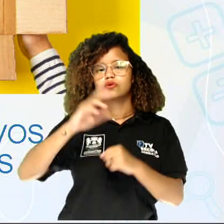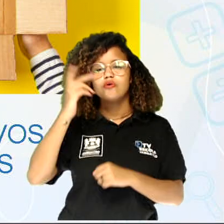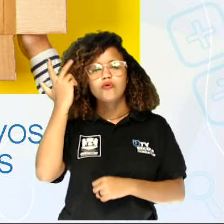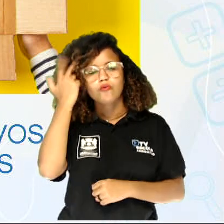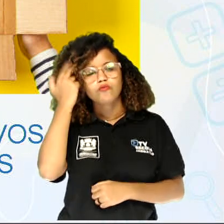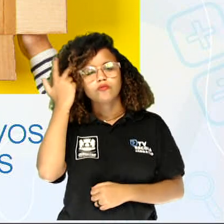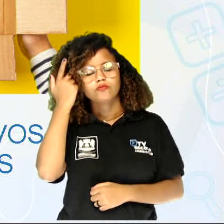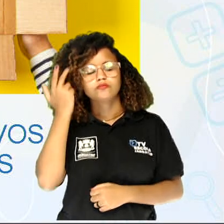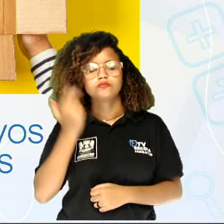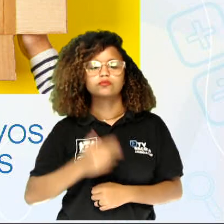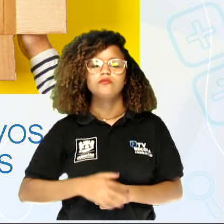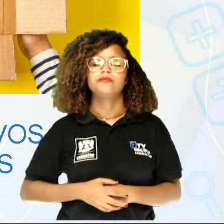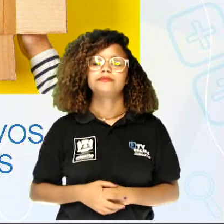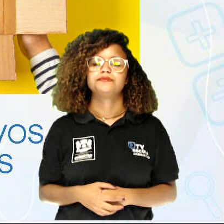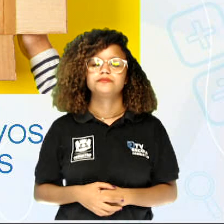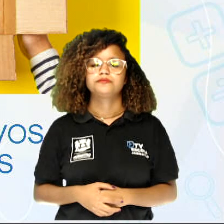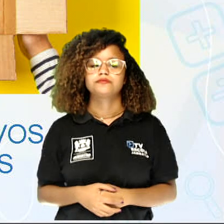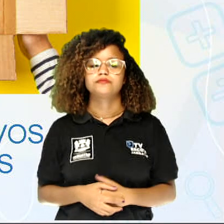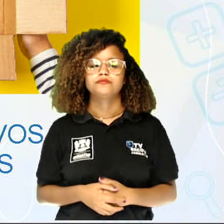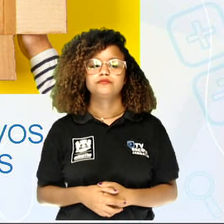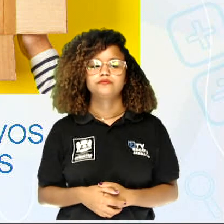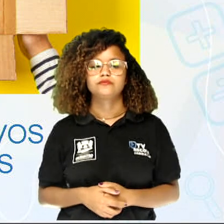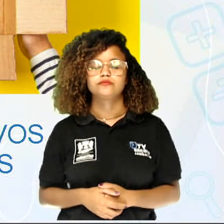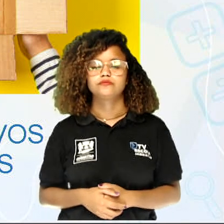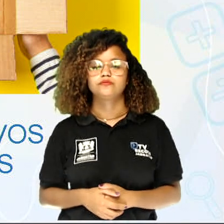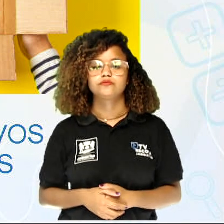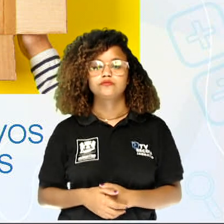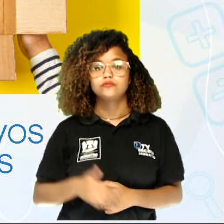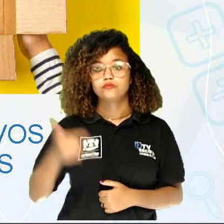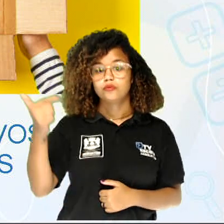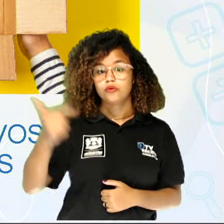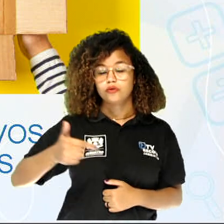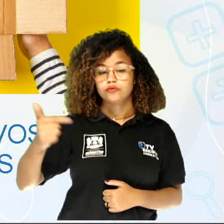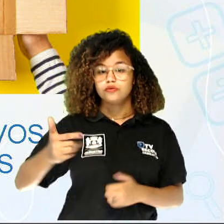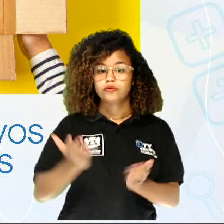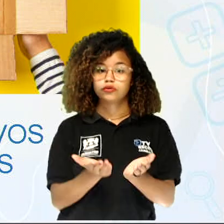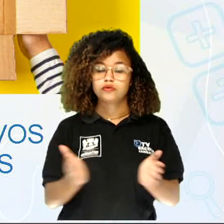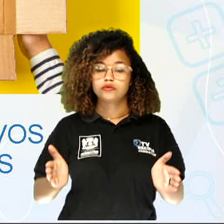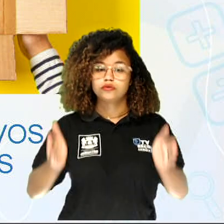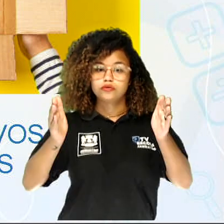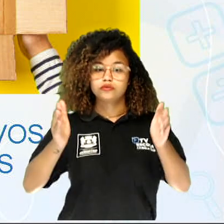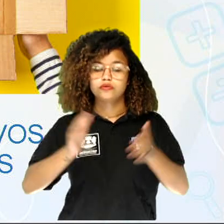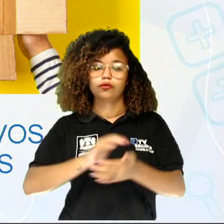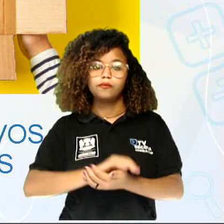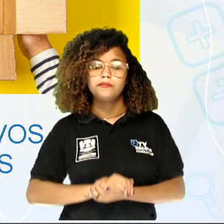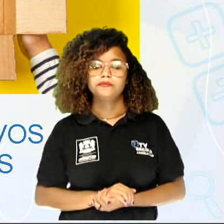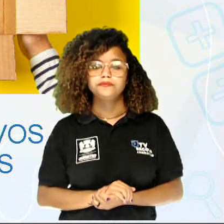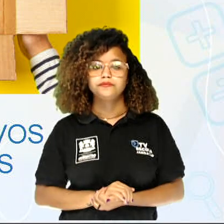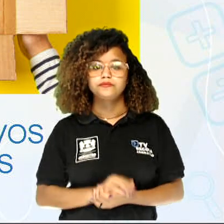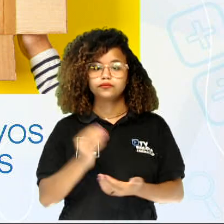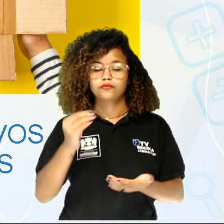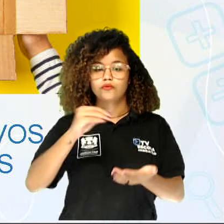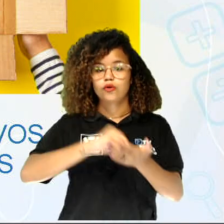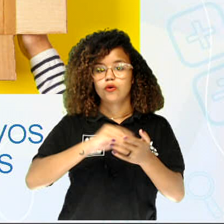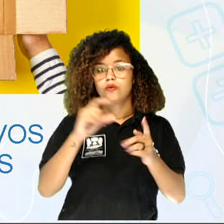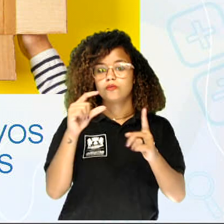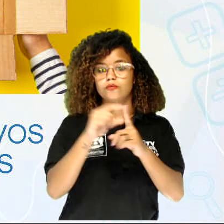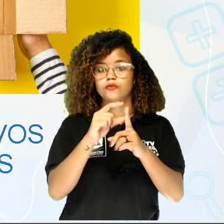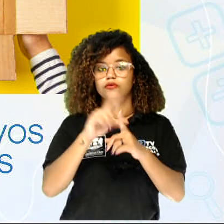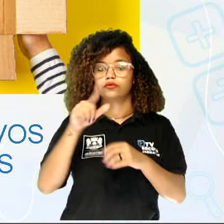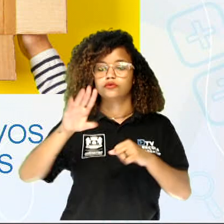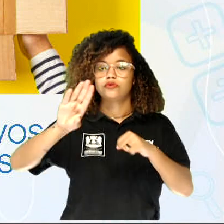substantivos comuns. Na segunda caixa, ficarão as palavras que